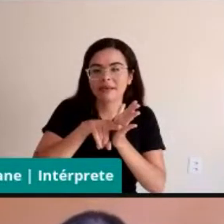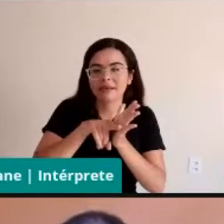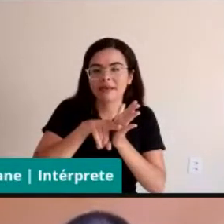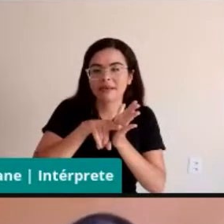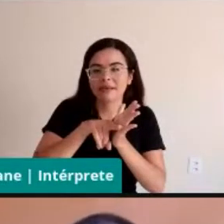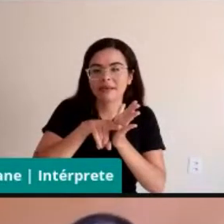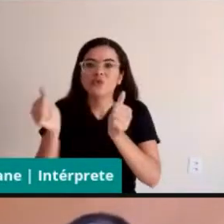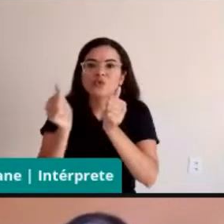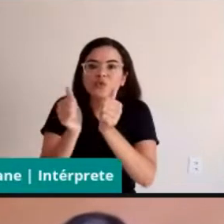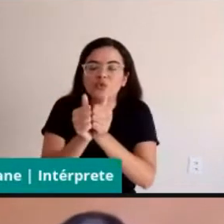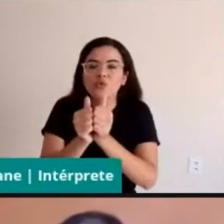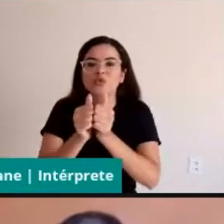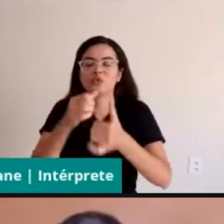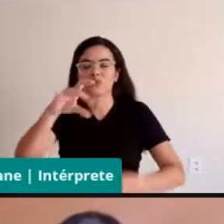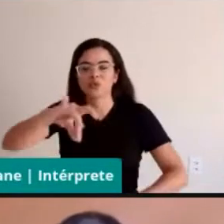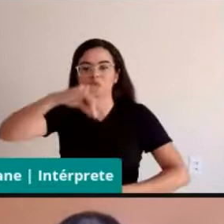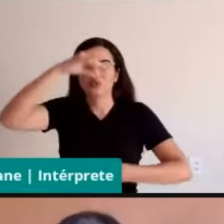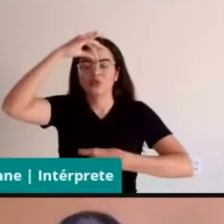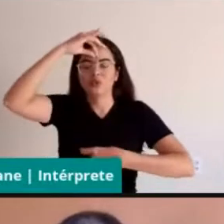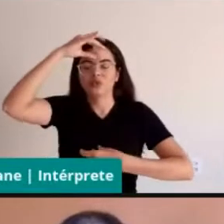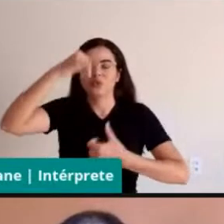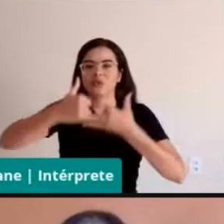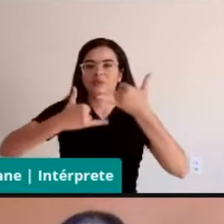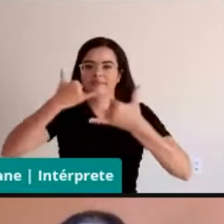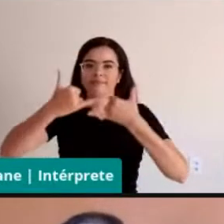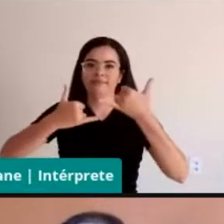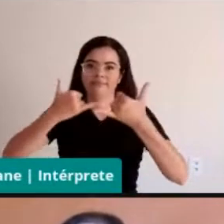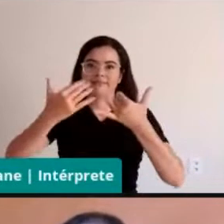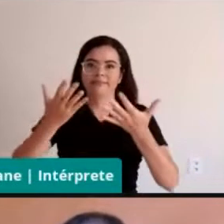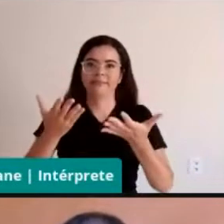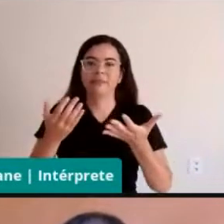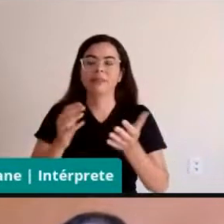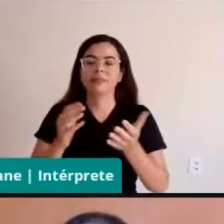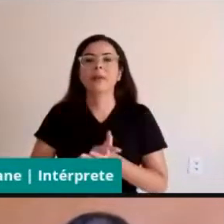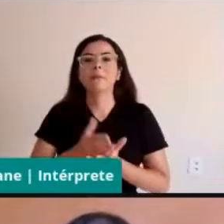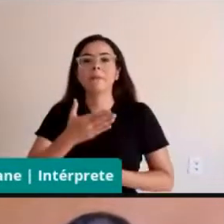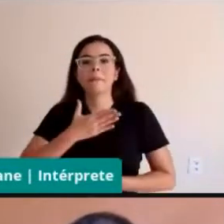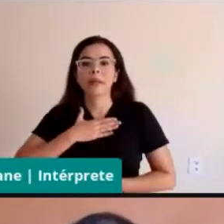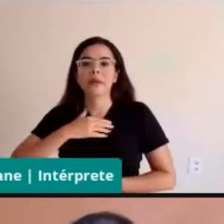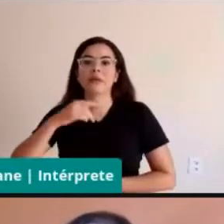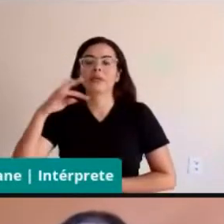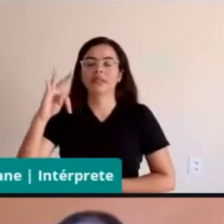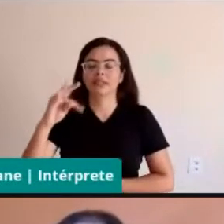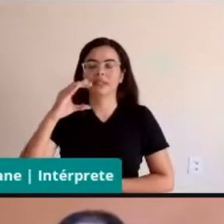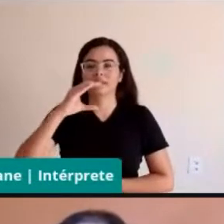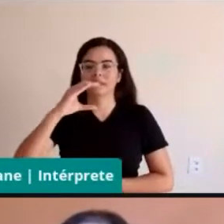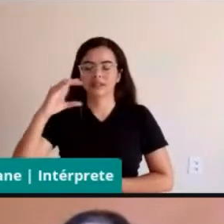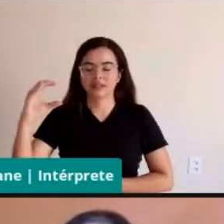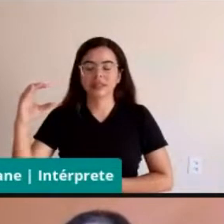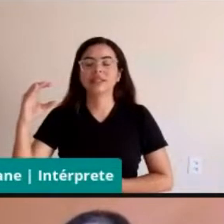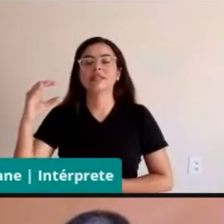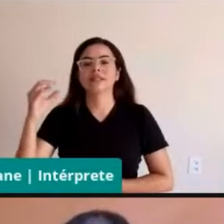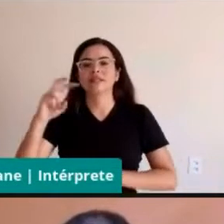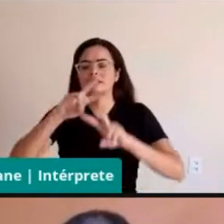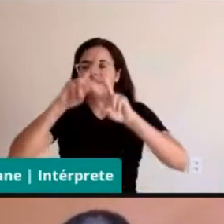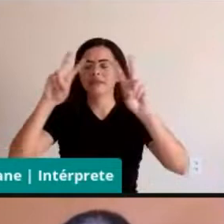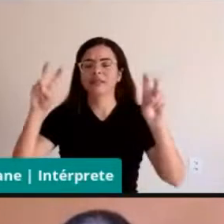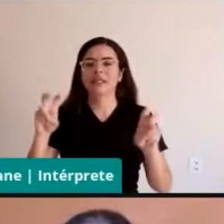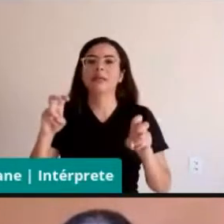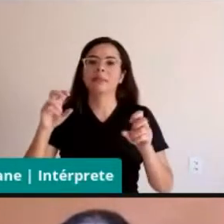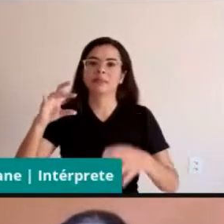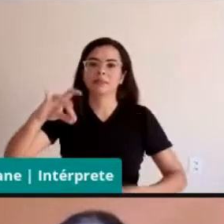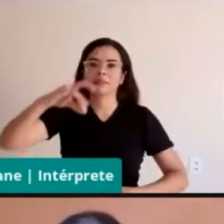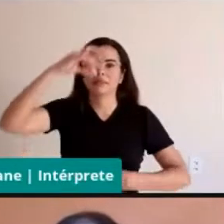Tanto que o meu trabalho de conclusão de curso foi o uso do Role Playing Game, RPG, como recurso no ensino de